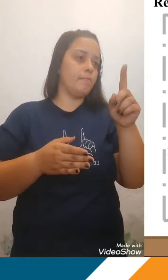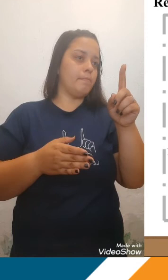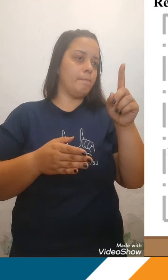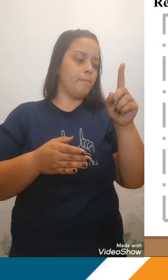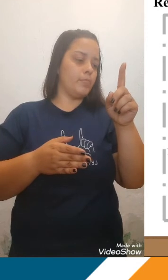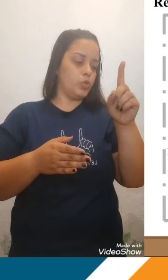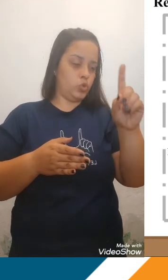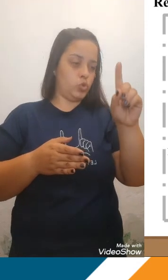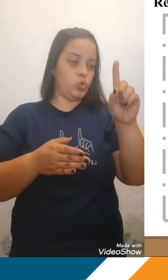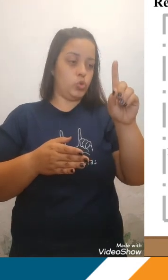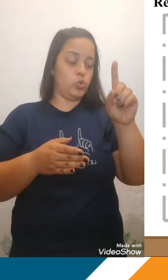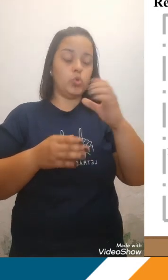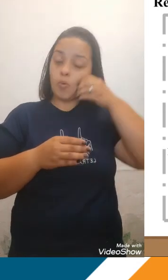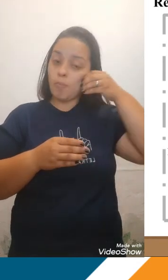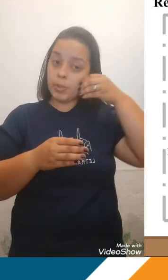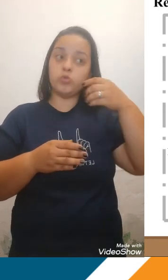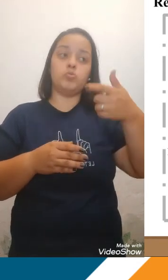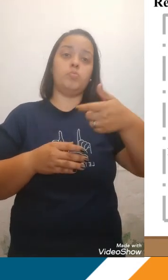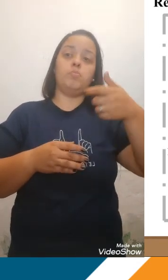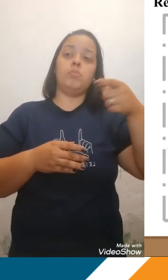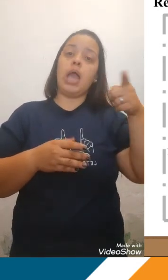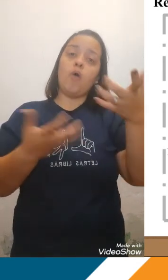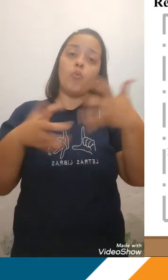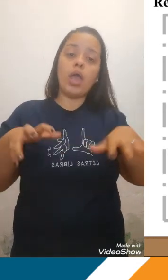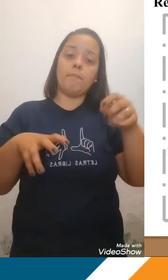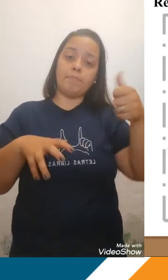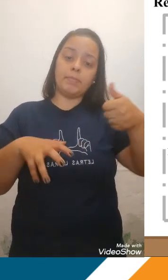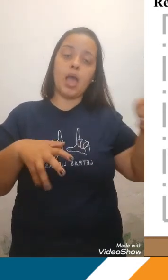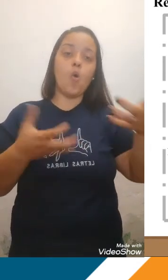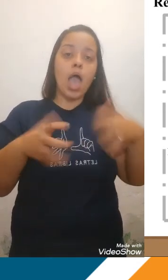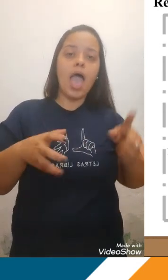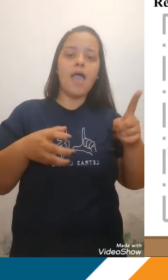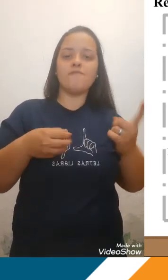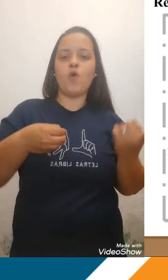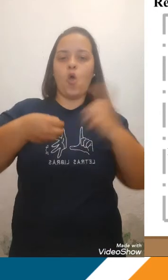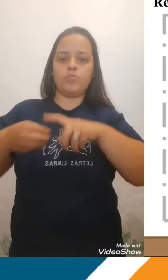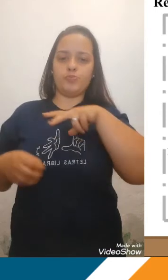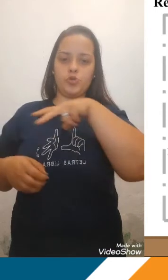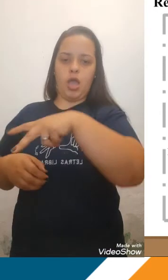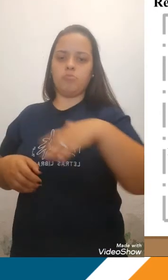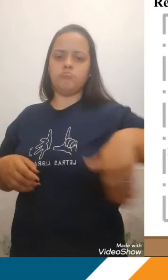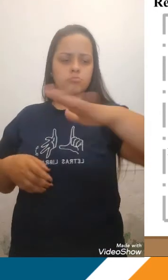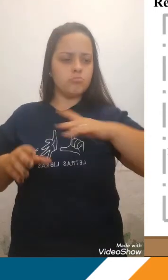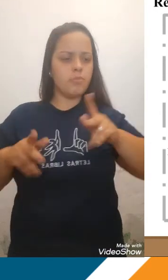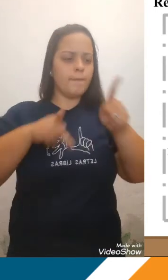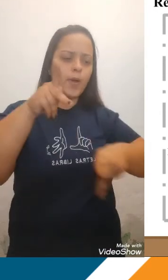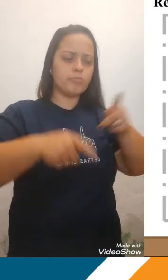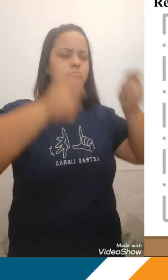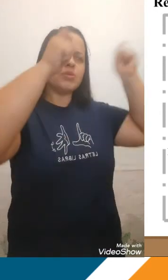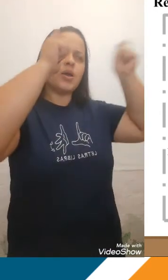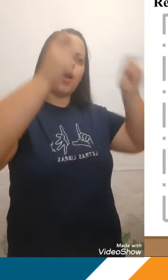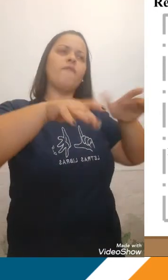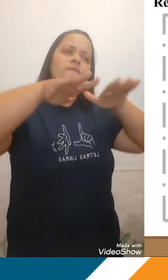da Resistência, que pregava a permanência do príncipe regente no Brasil. Dom Pedro, então, declara a